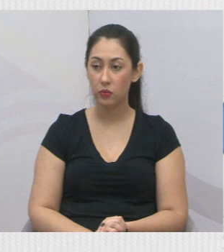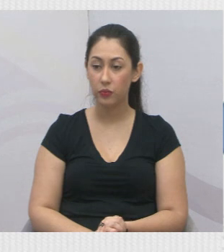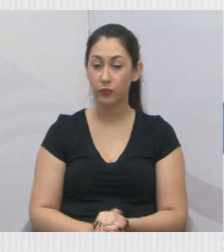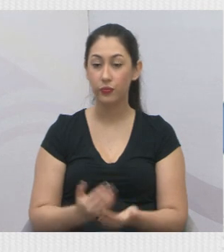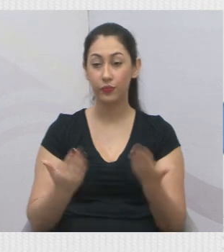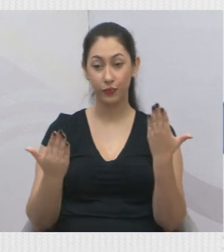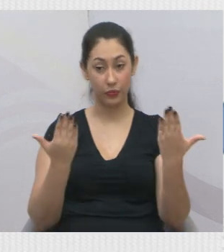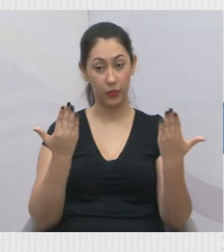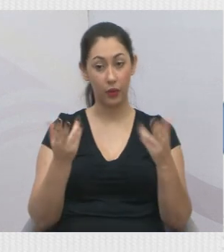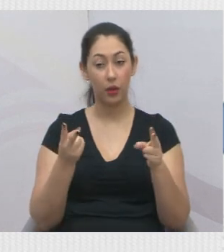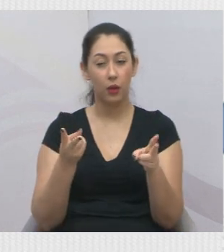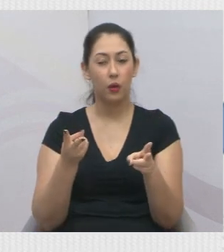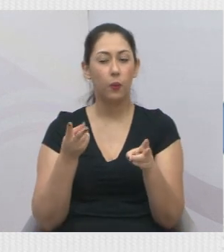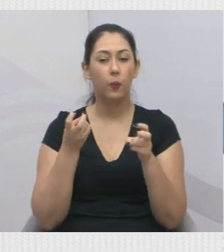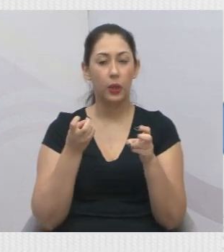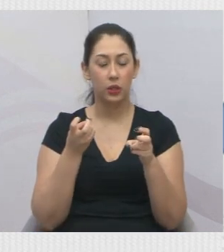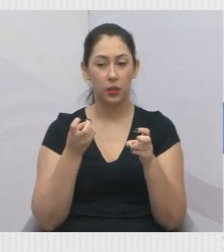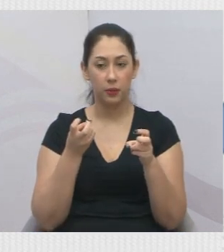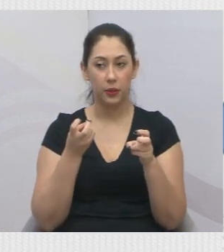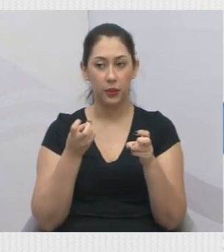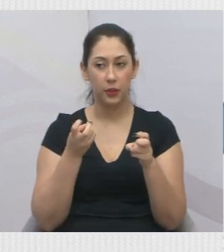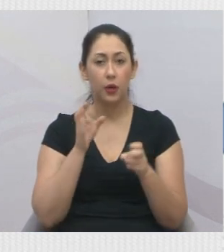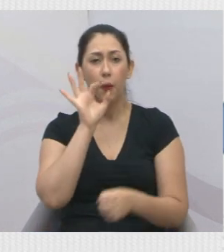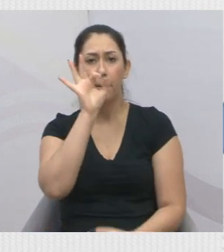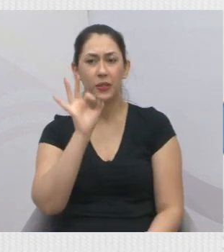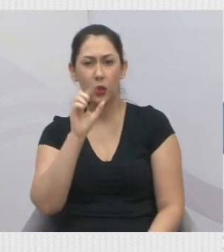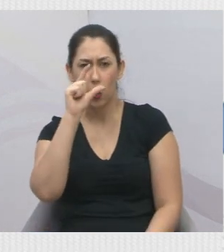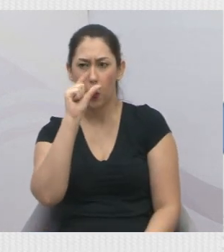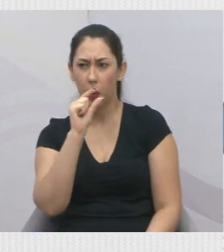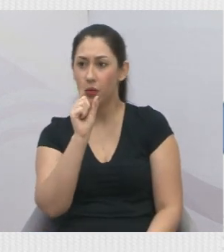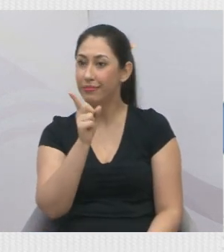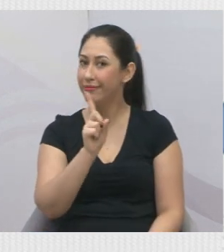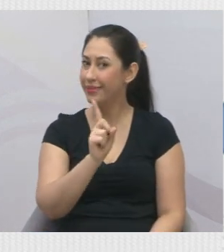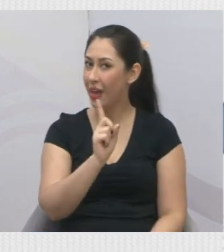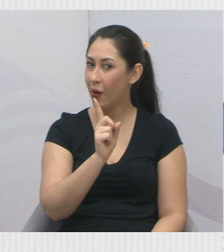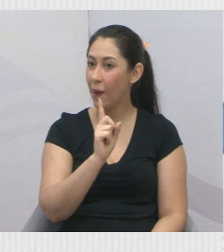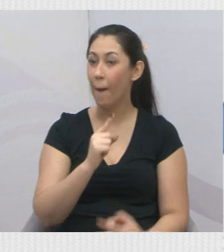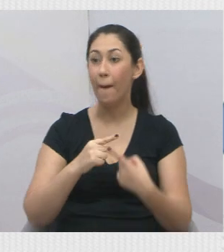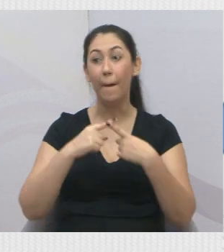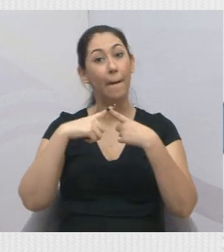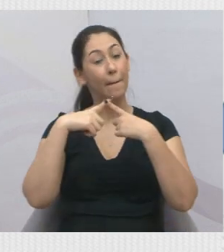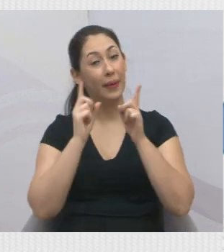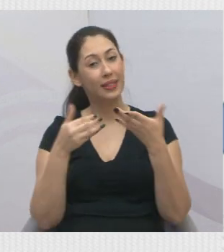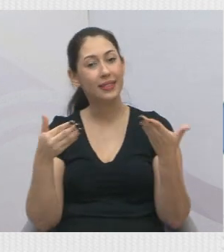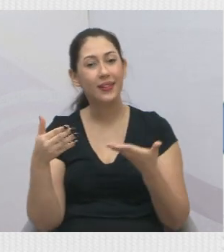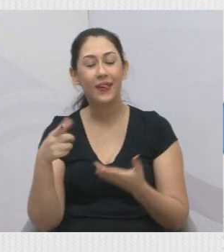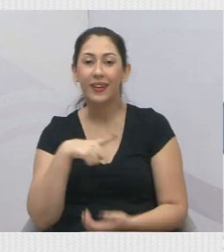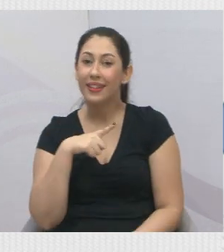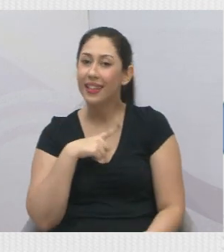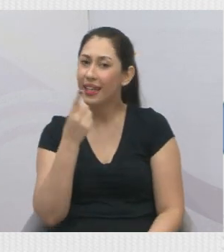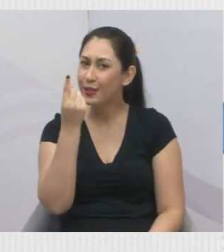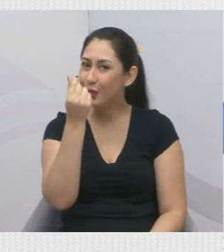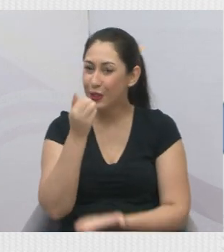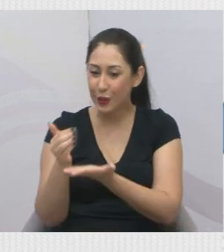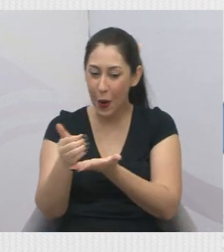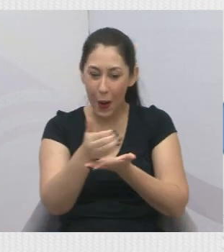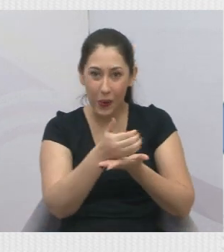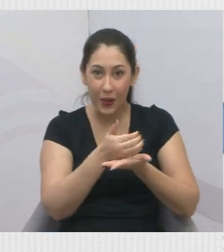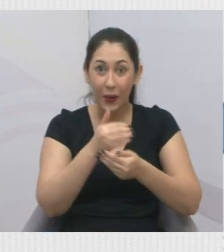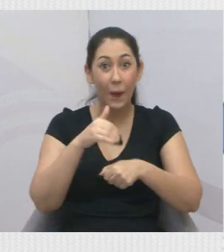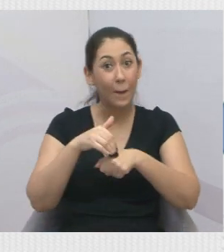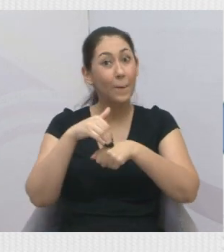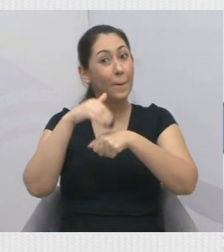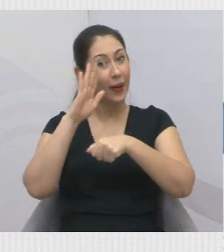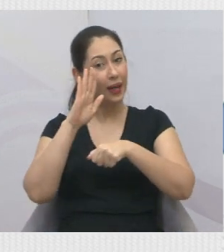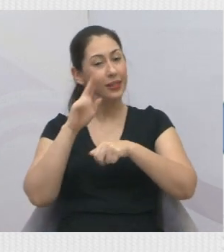Aqui vocês vão perceber que o percentual baixou? Não. É que quanto maior a receita, mais elástico fica